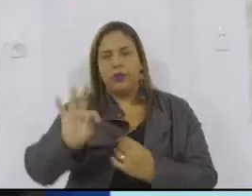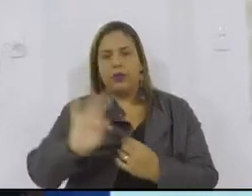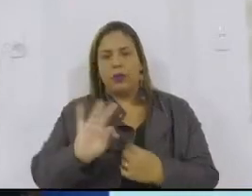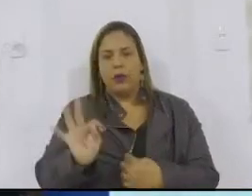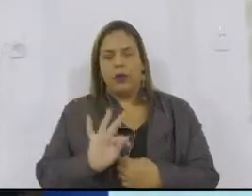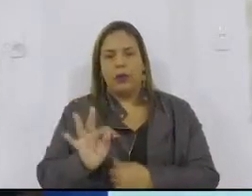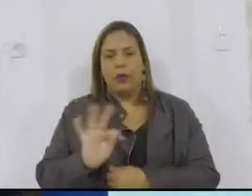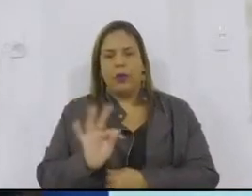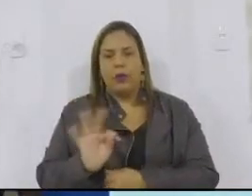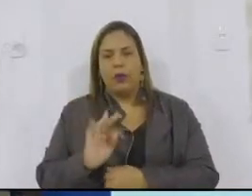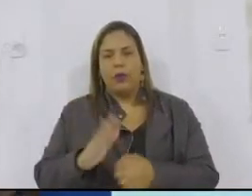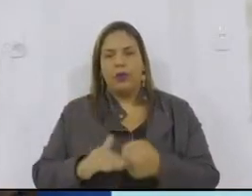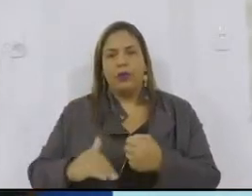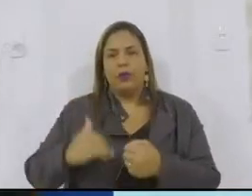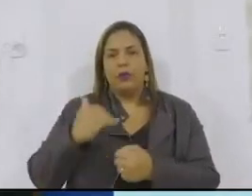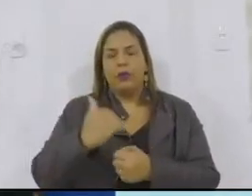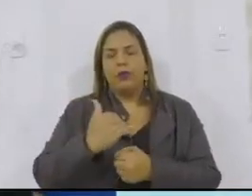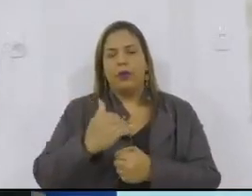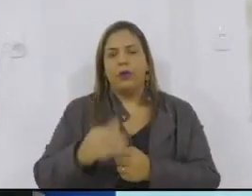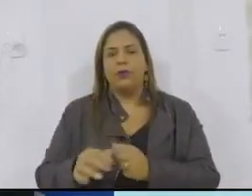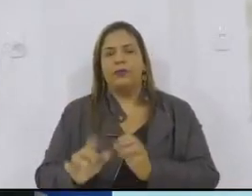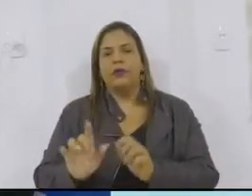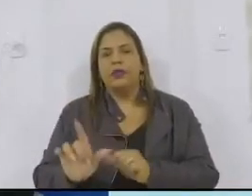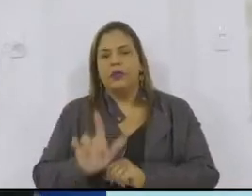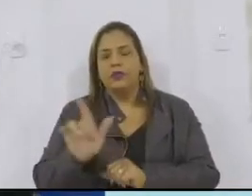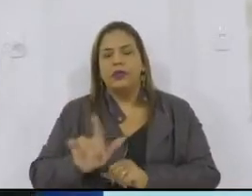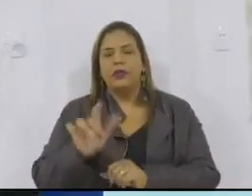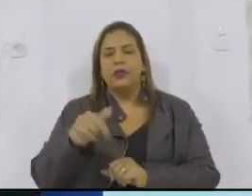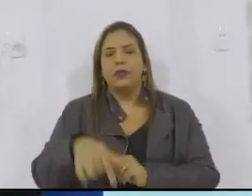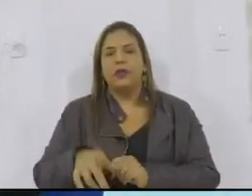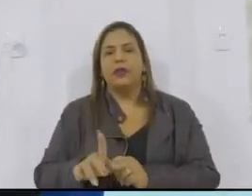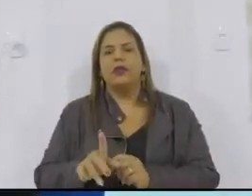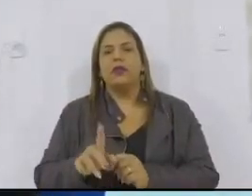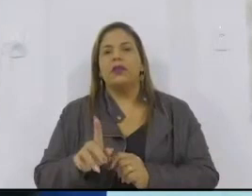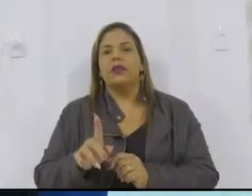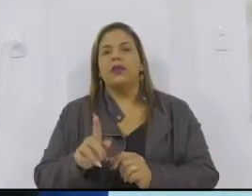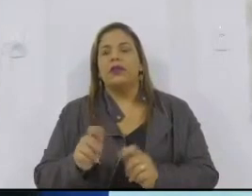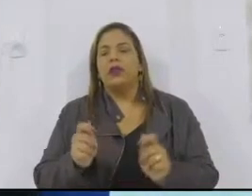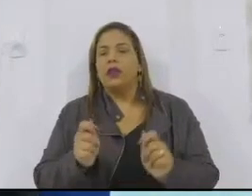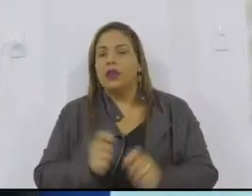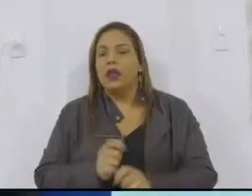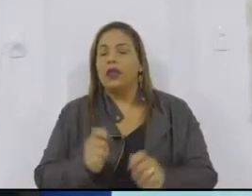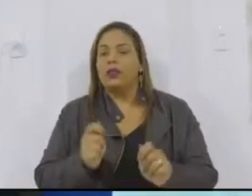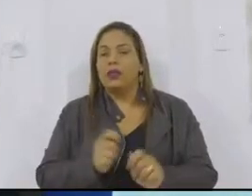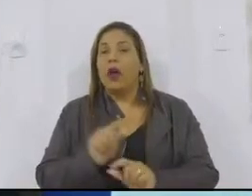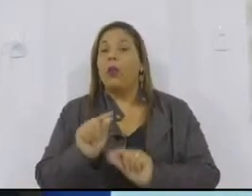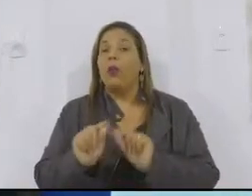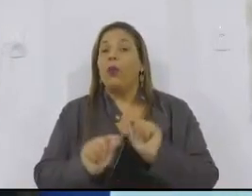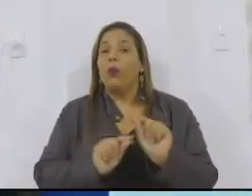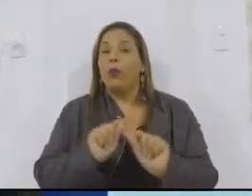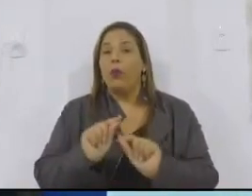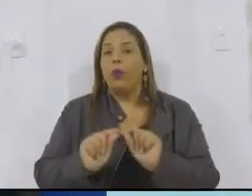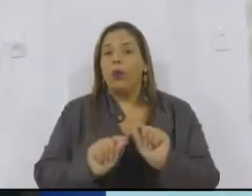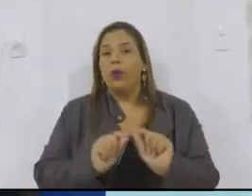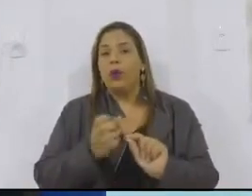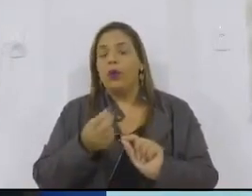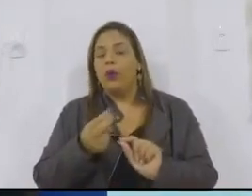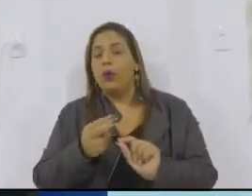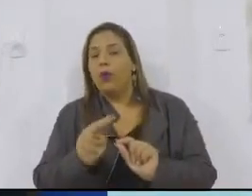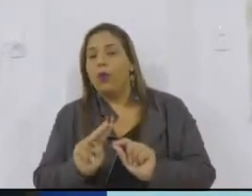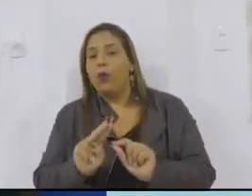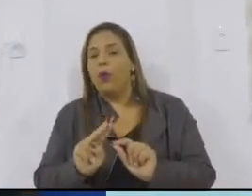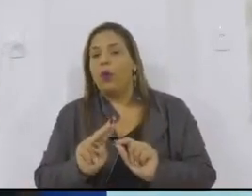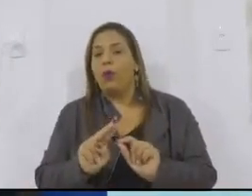suplementar a legislação federal e estadual no que couber e naquilo que disser respeito ao